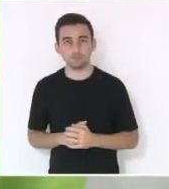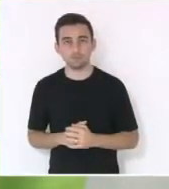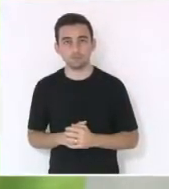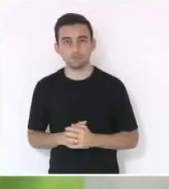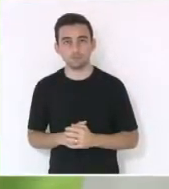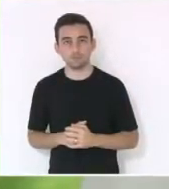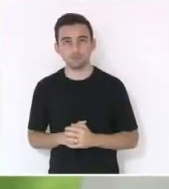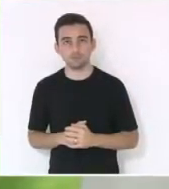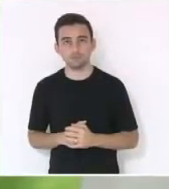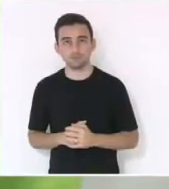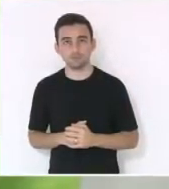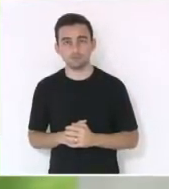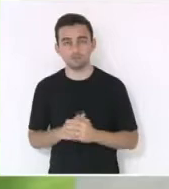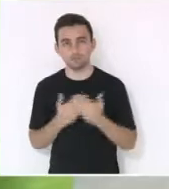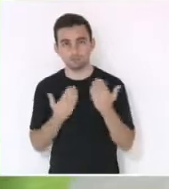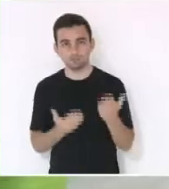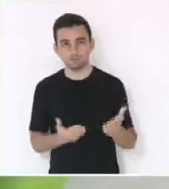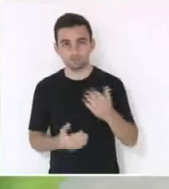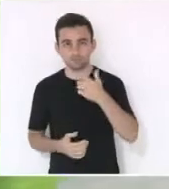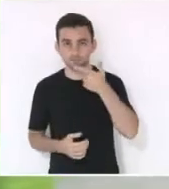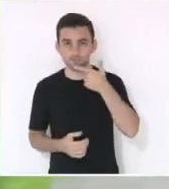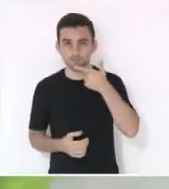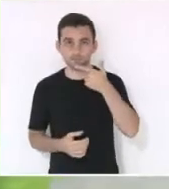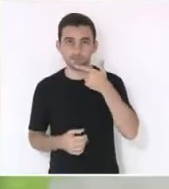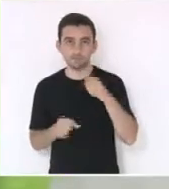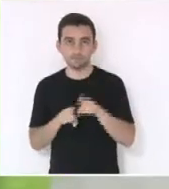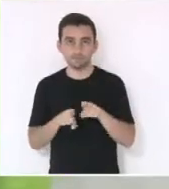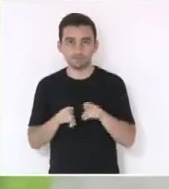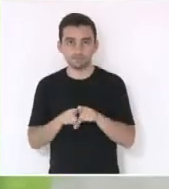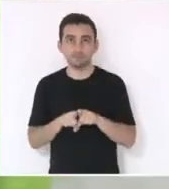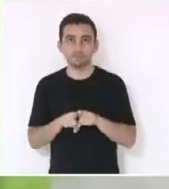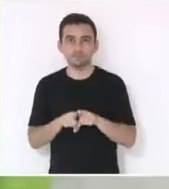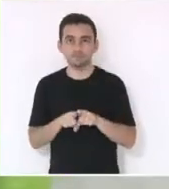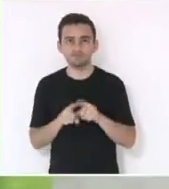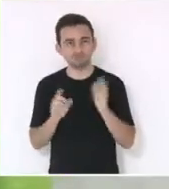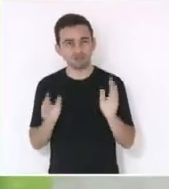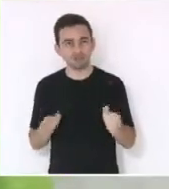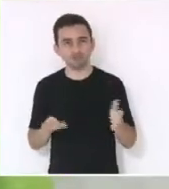querida deputada Ângela, sempre deputada, né, passou por esse parlamento,